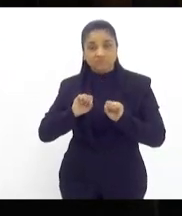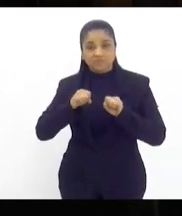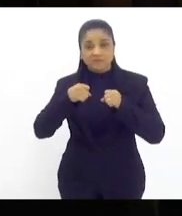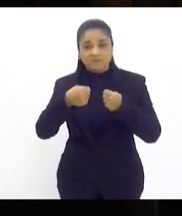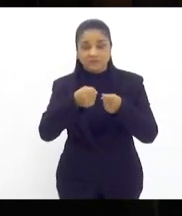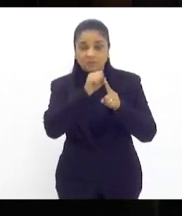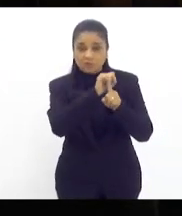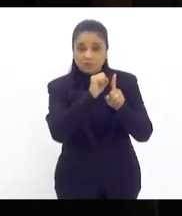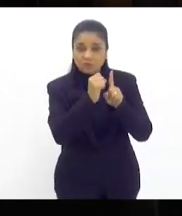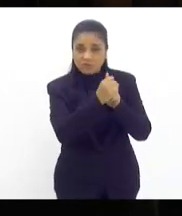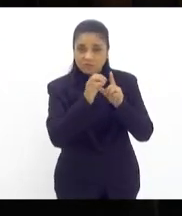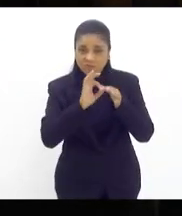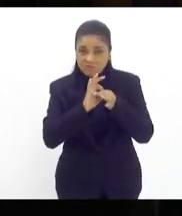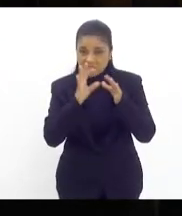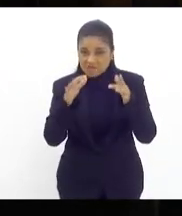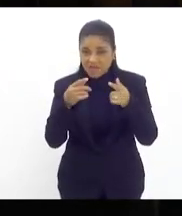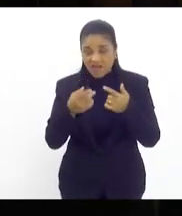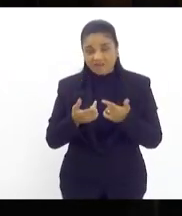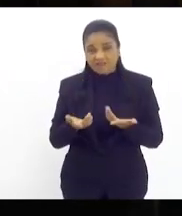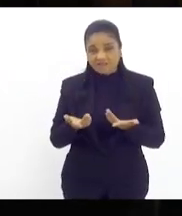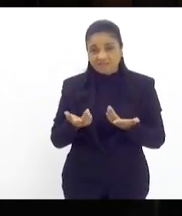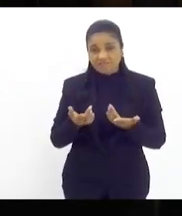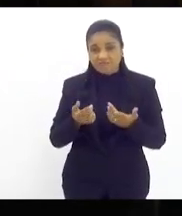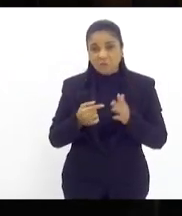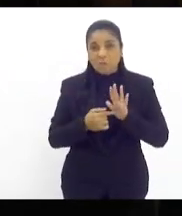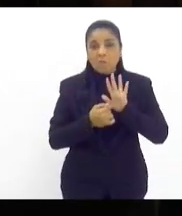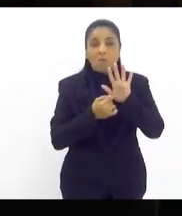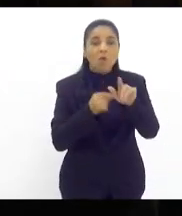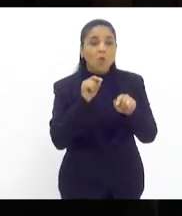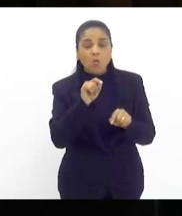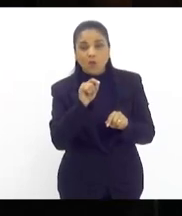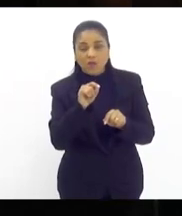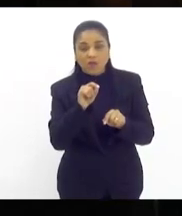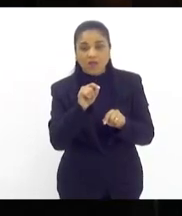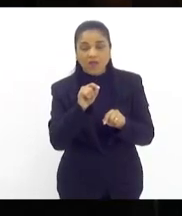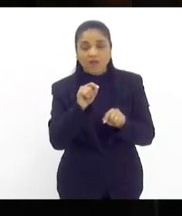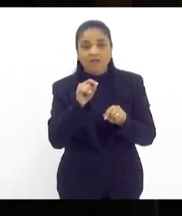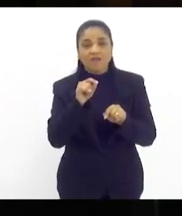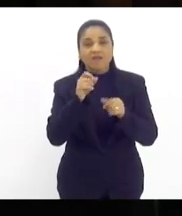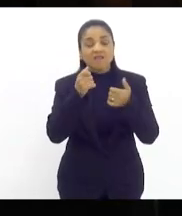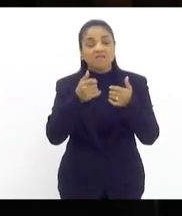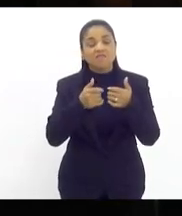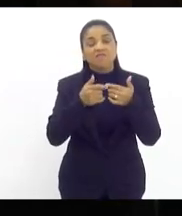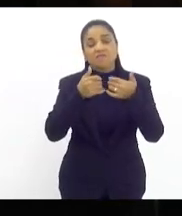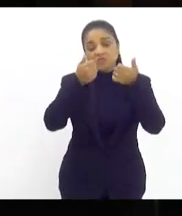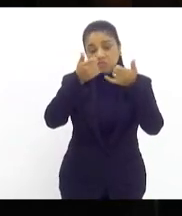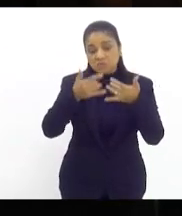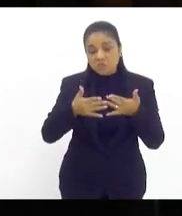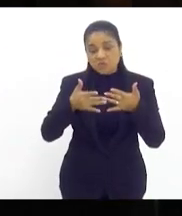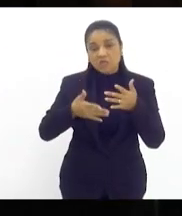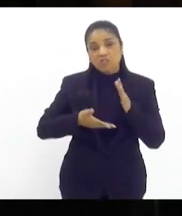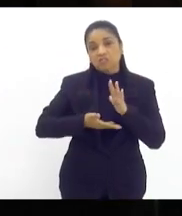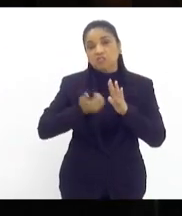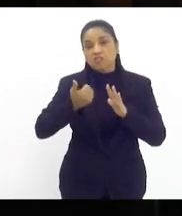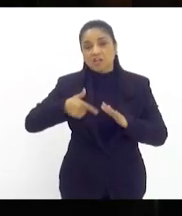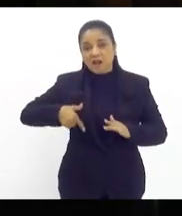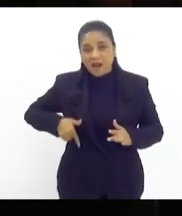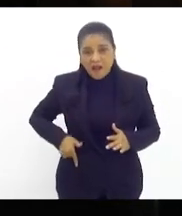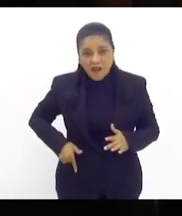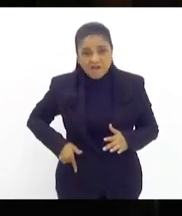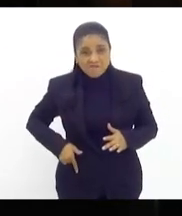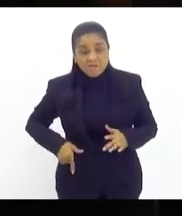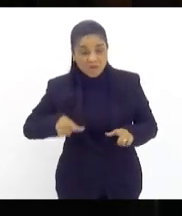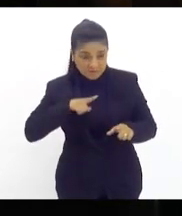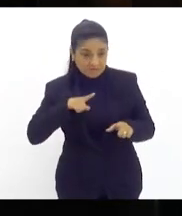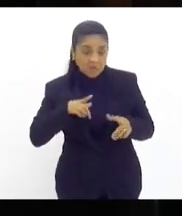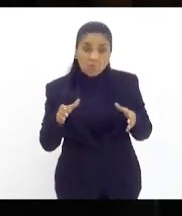ela se reflete quando alguém que se diz desarmamentista tem uma milícia fortemente armada com armas